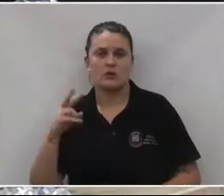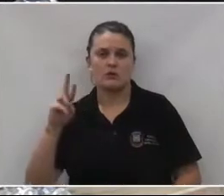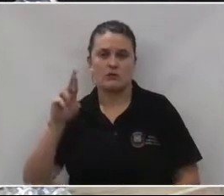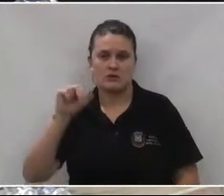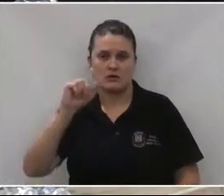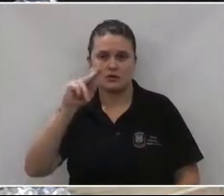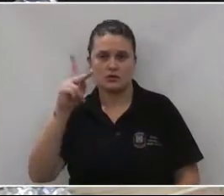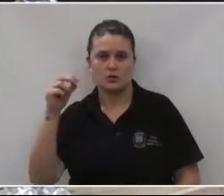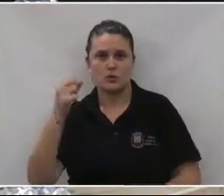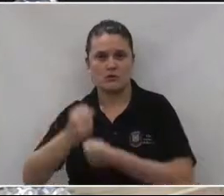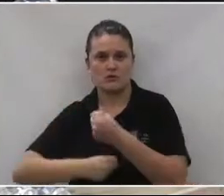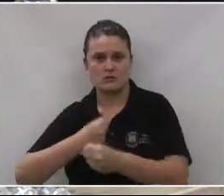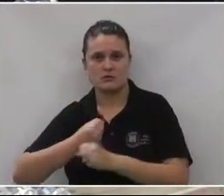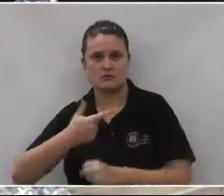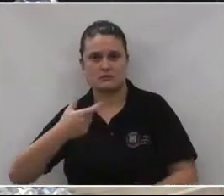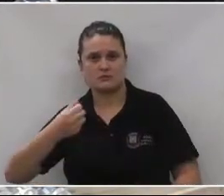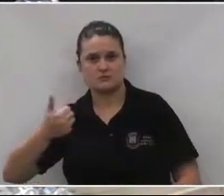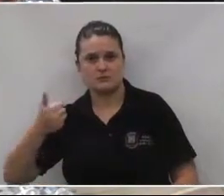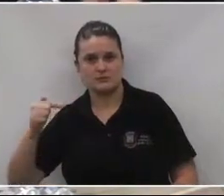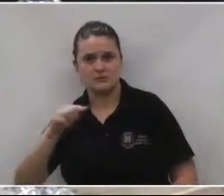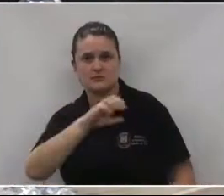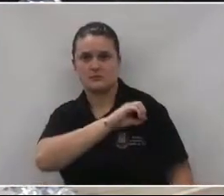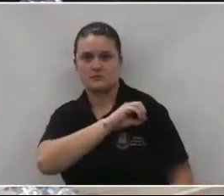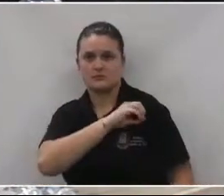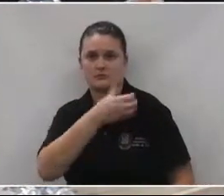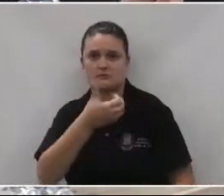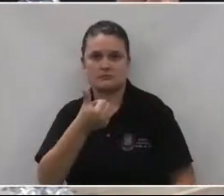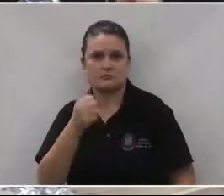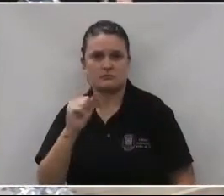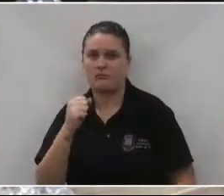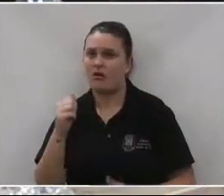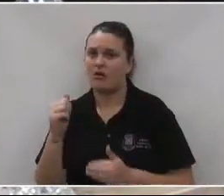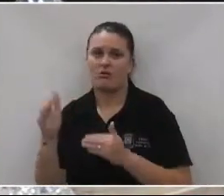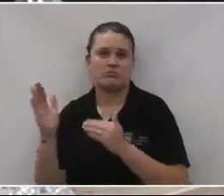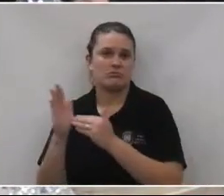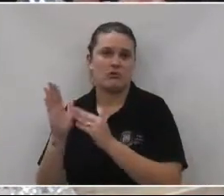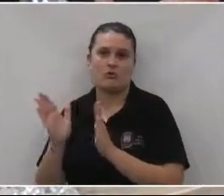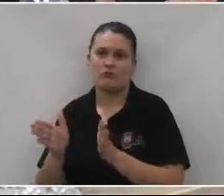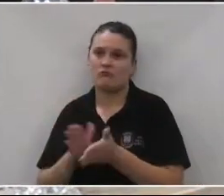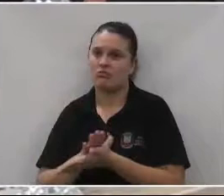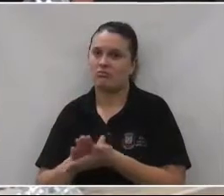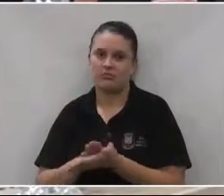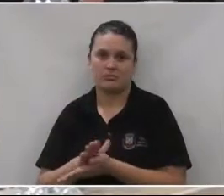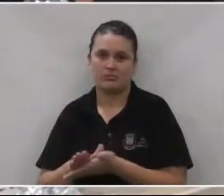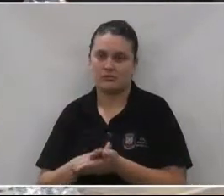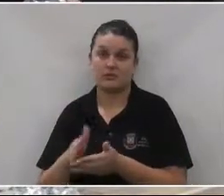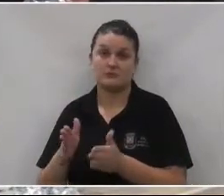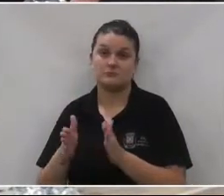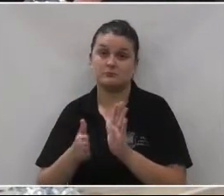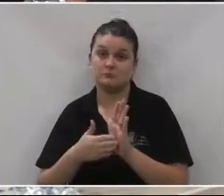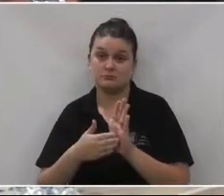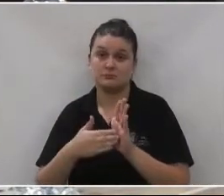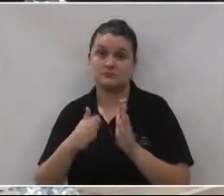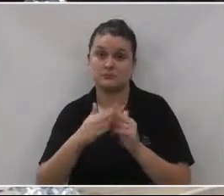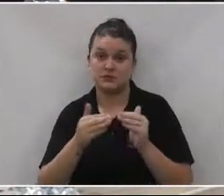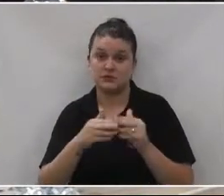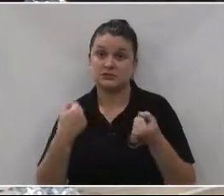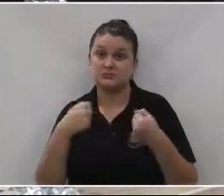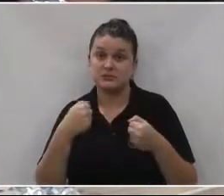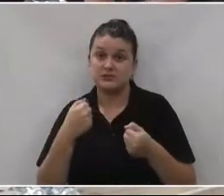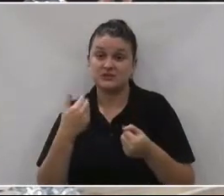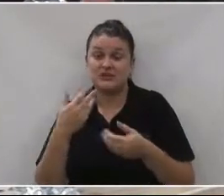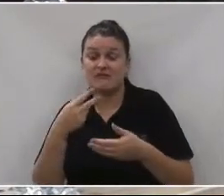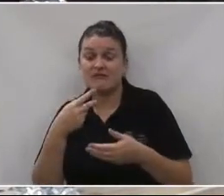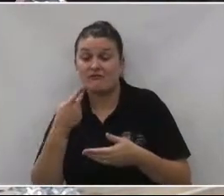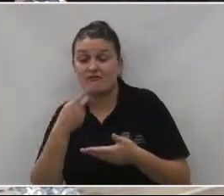número 68 e nenhuma providência foi tomada então há a questão do requerimento é para que seja tomada a providência não